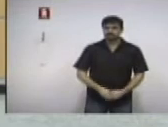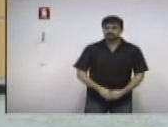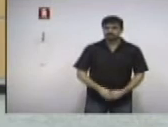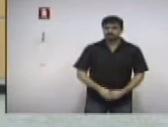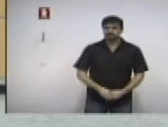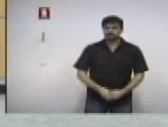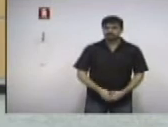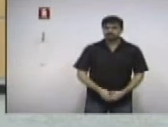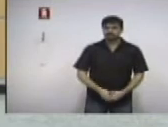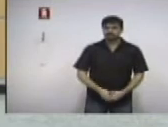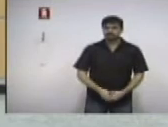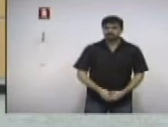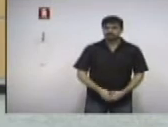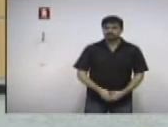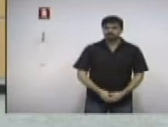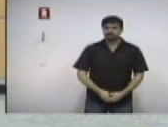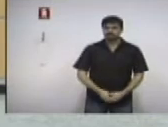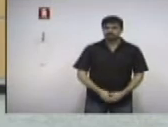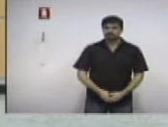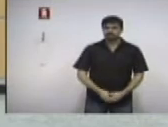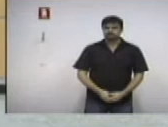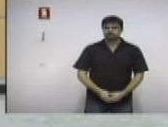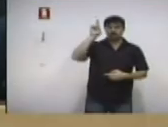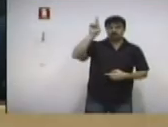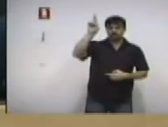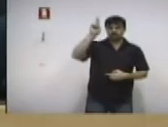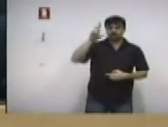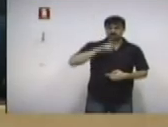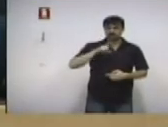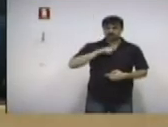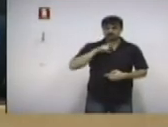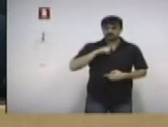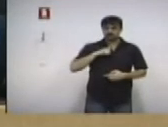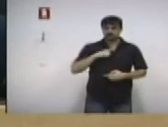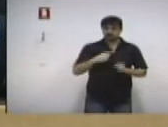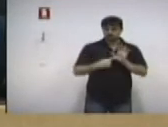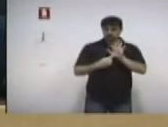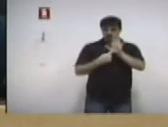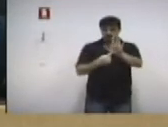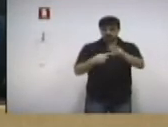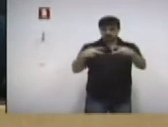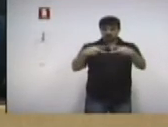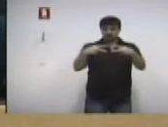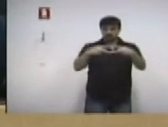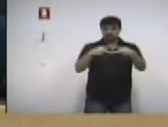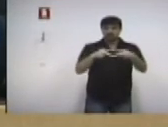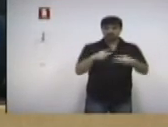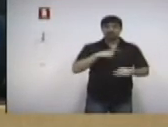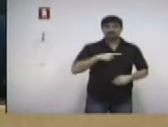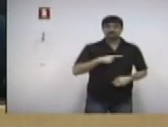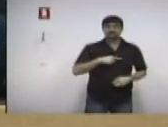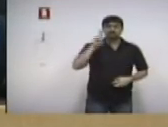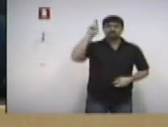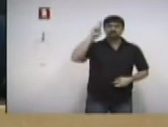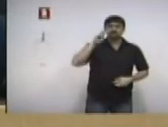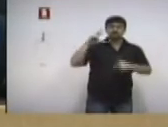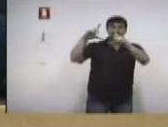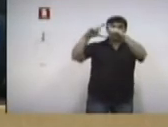o objetivo representar institucionalmente Paulina em Brasília